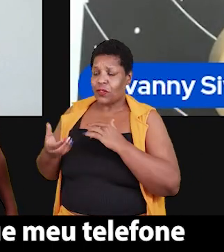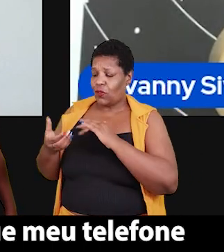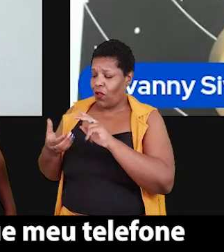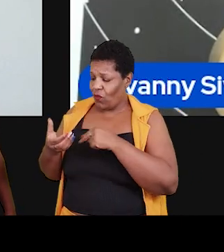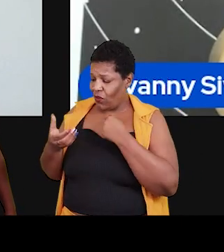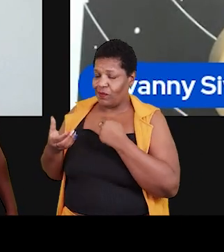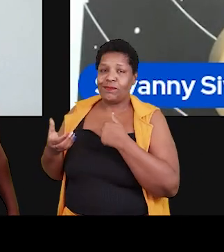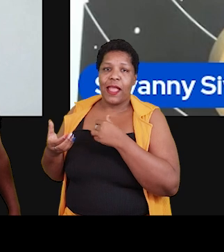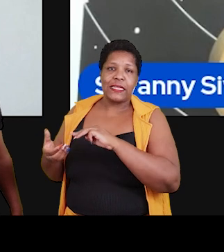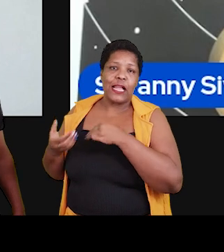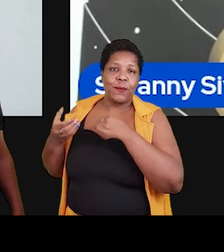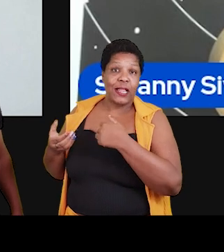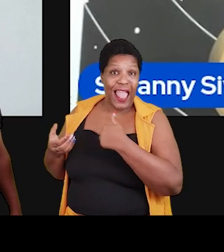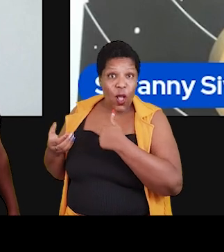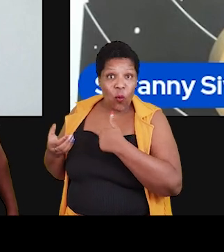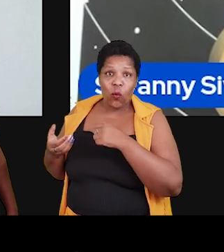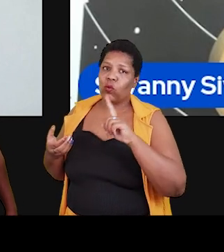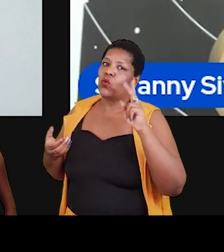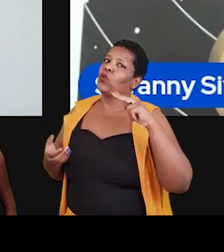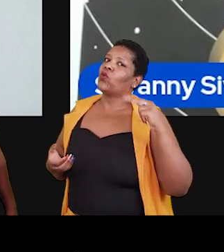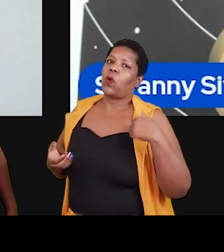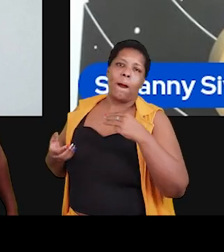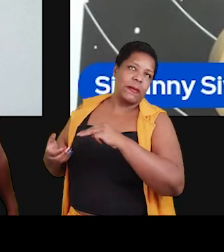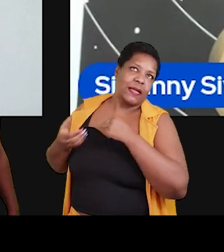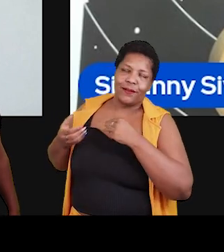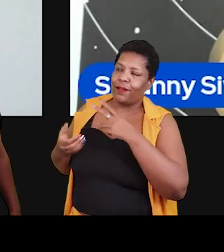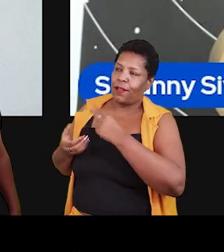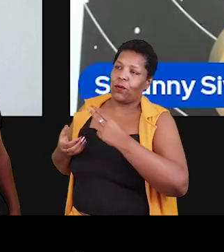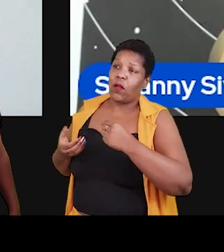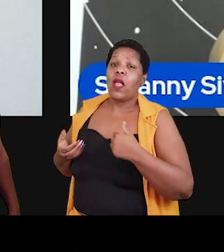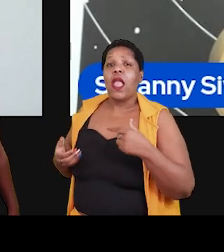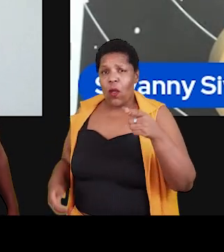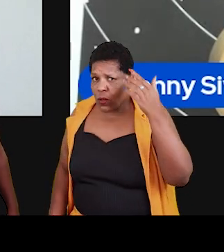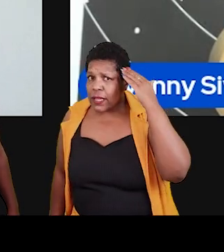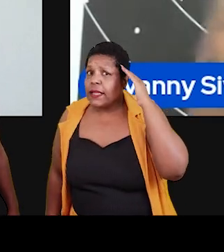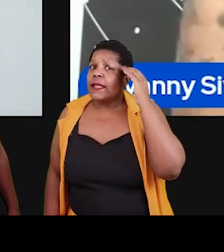meu telefone nunca tocava para eu tocar e E eu entendo